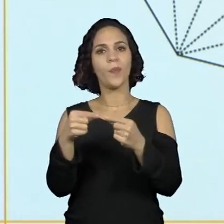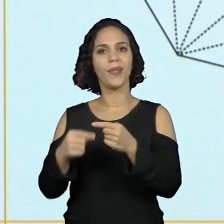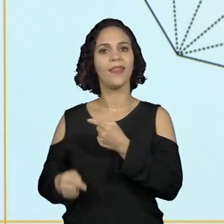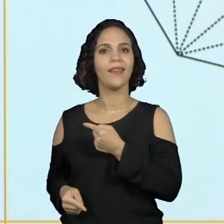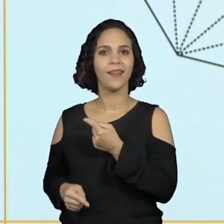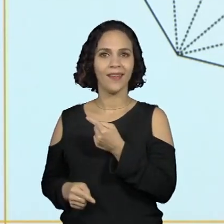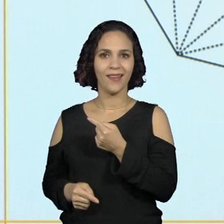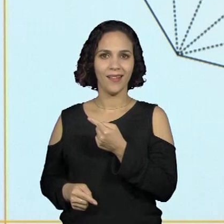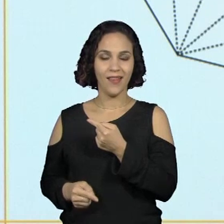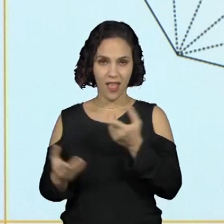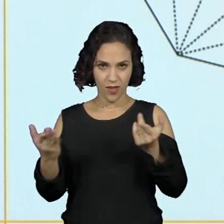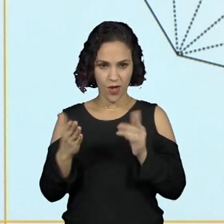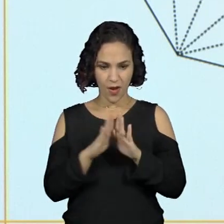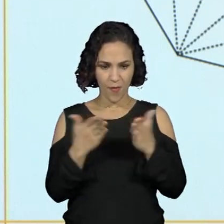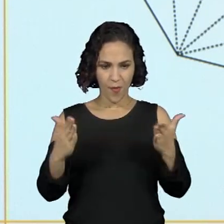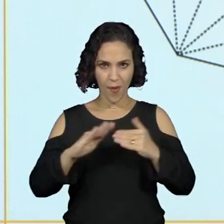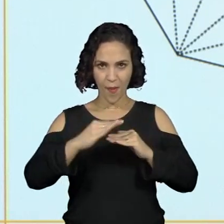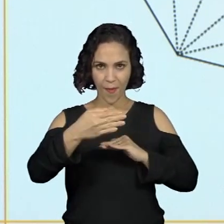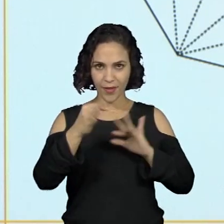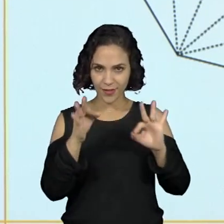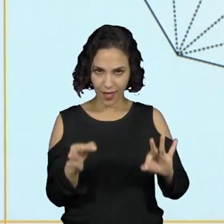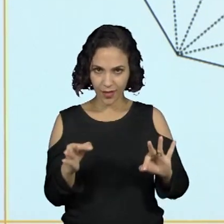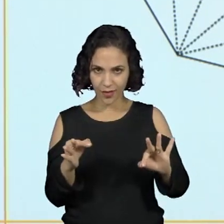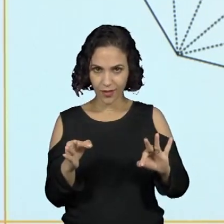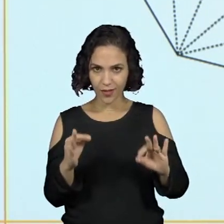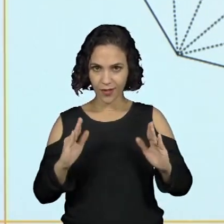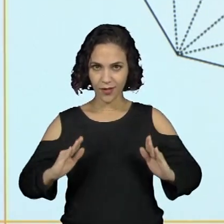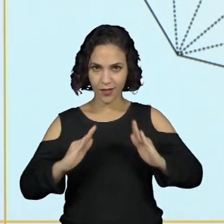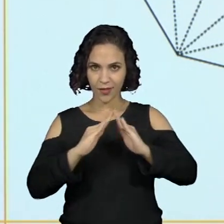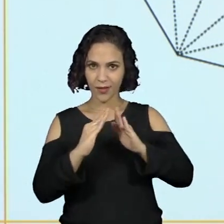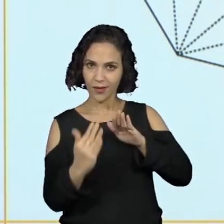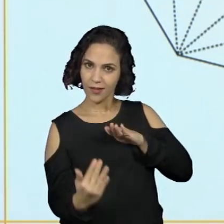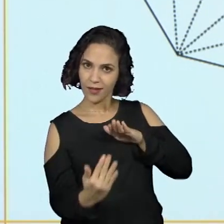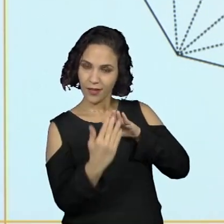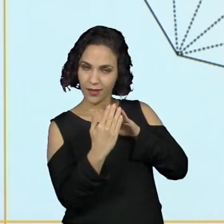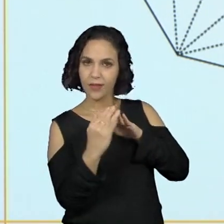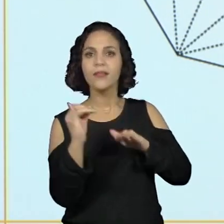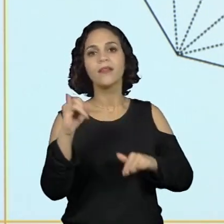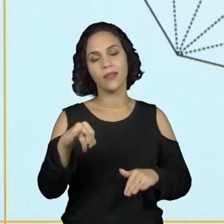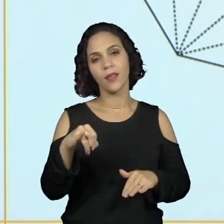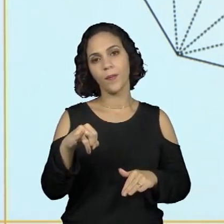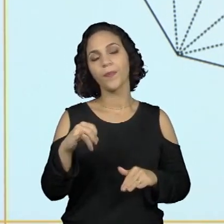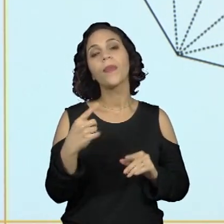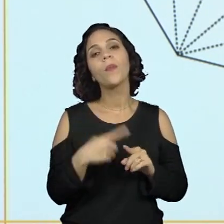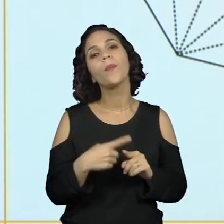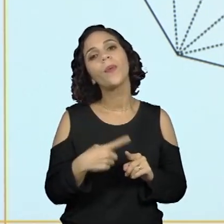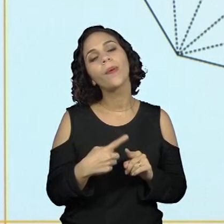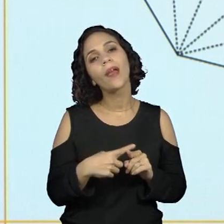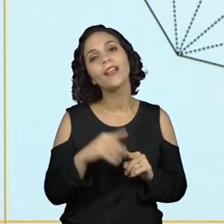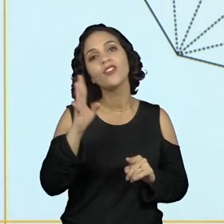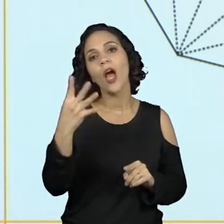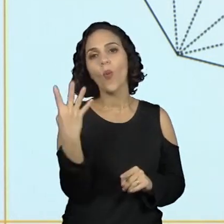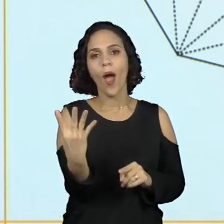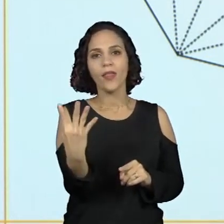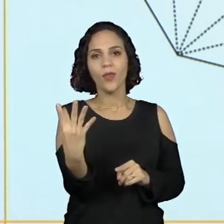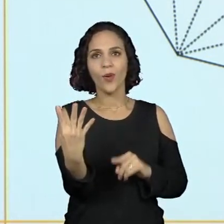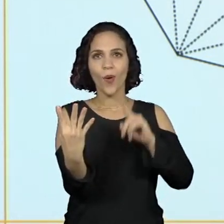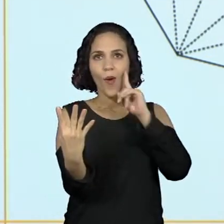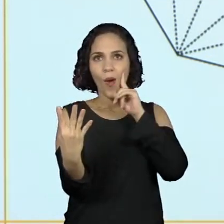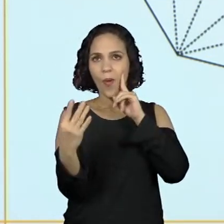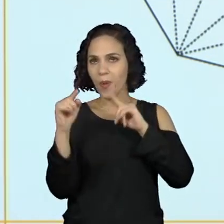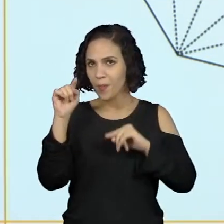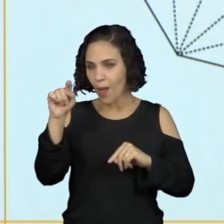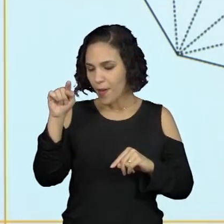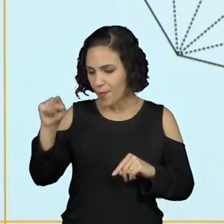Agora tem uma planificação de uma pirâmide? Sim, porque já tem 4 lados. Então, de acordo com